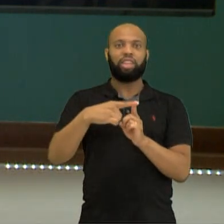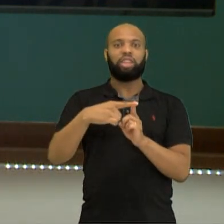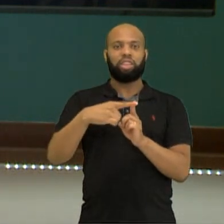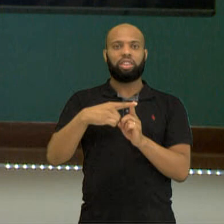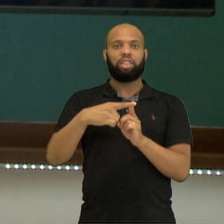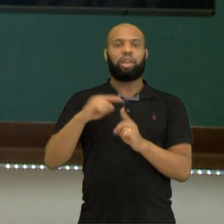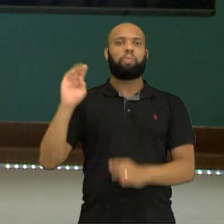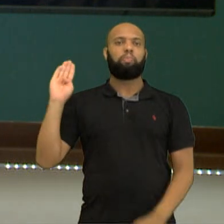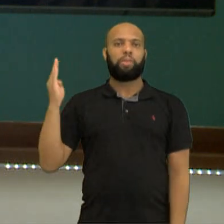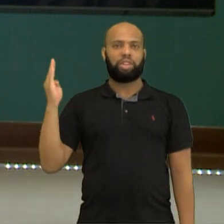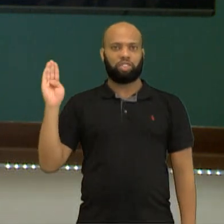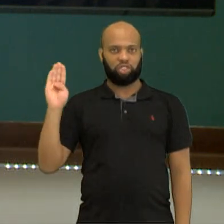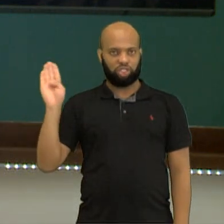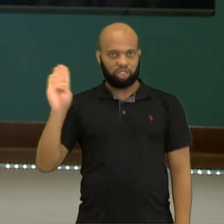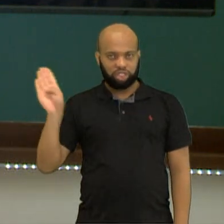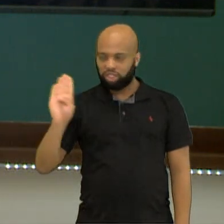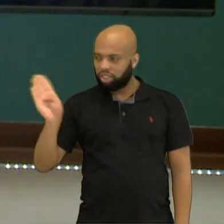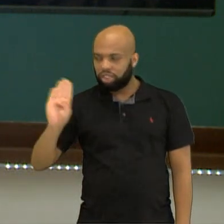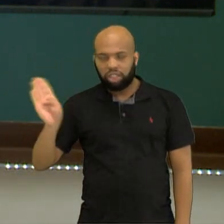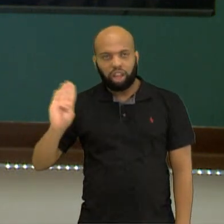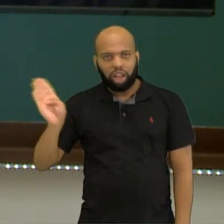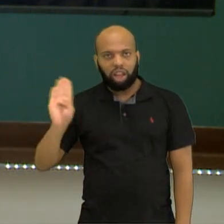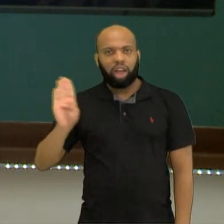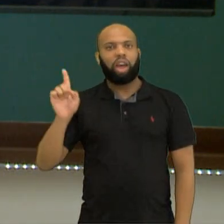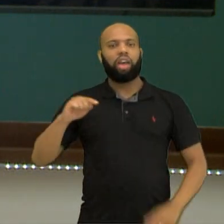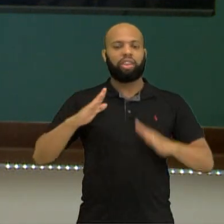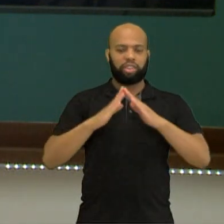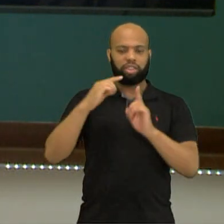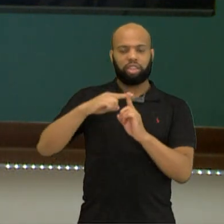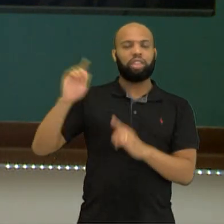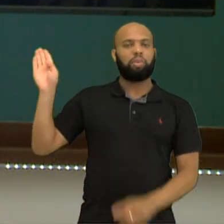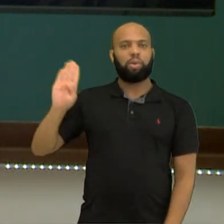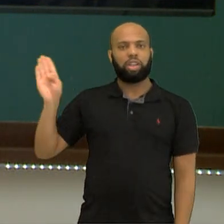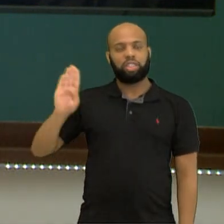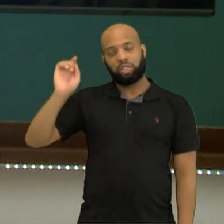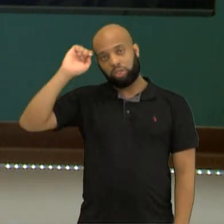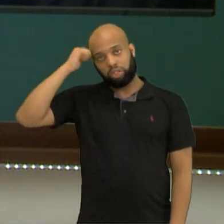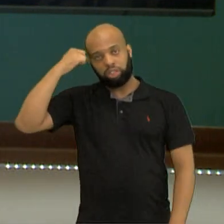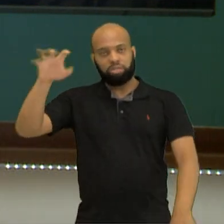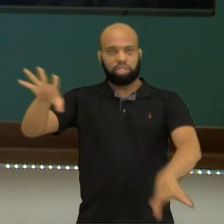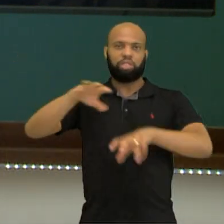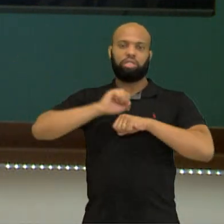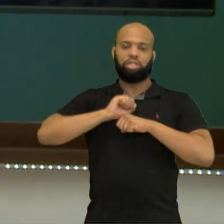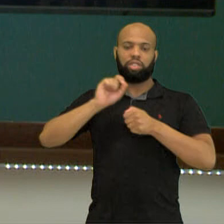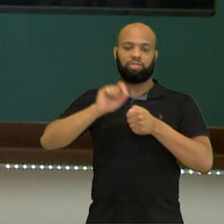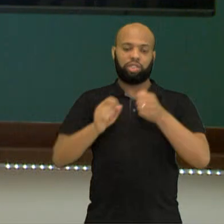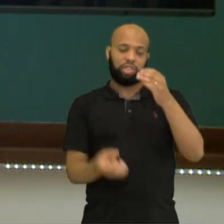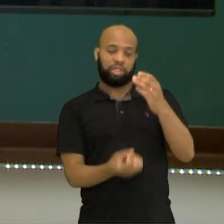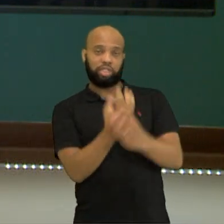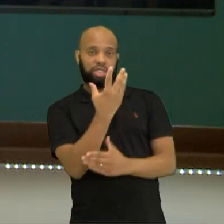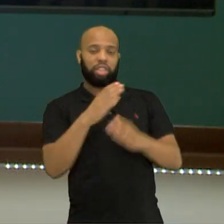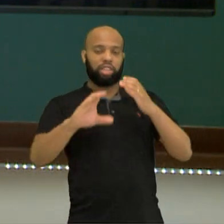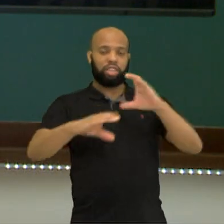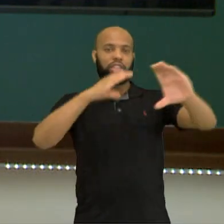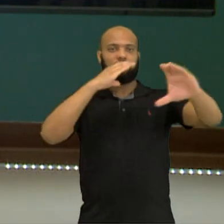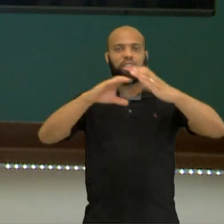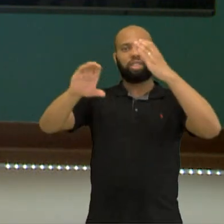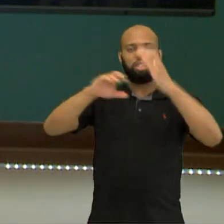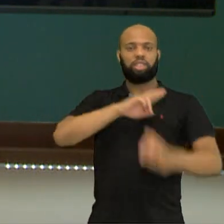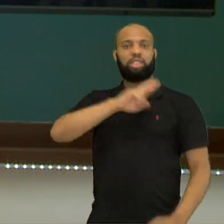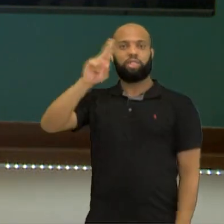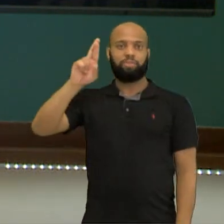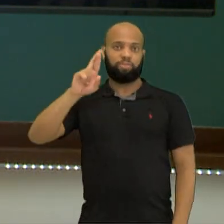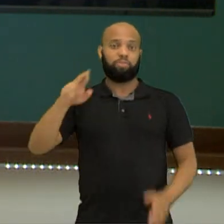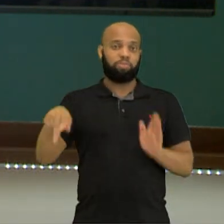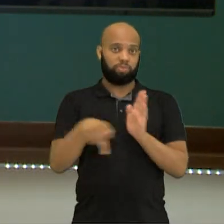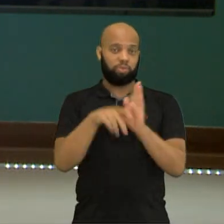do Negro, lá no século XIX, que vai se apropriar dessa ideia para compor canções religiosas para os seus dias